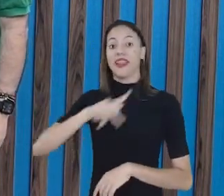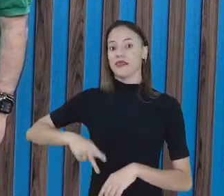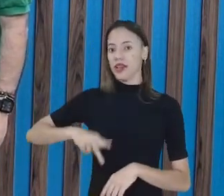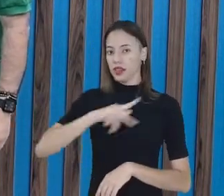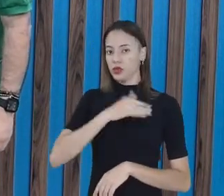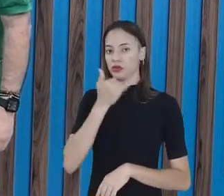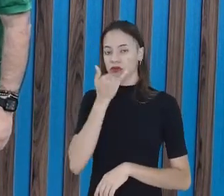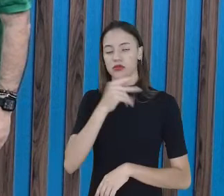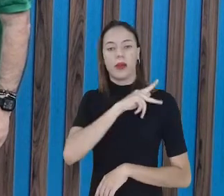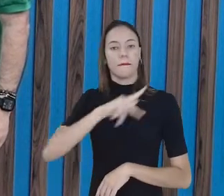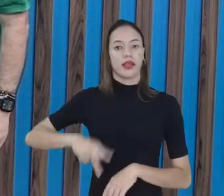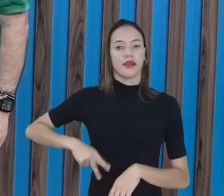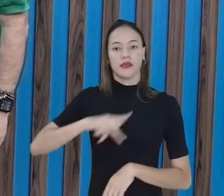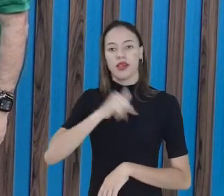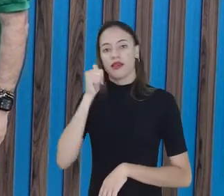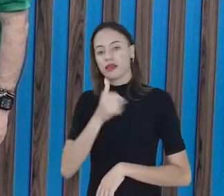Então,